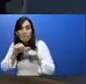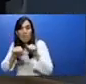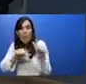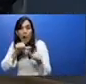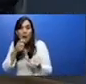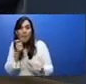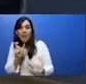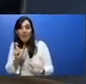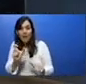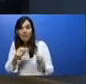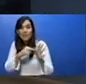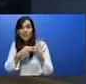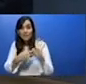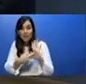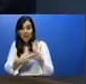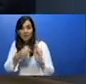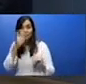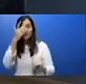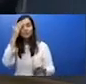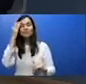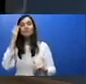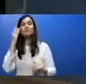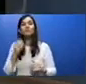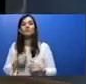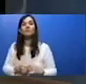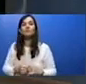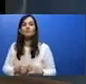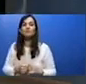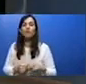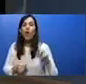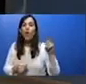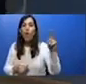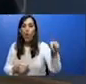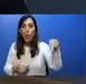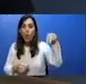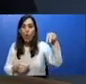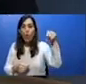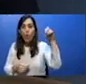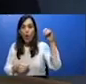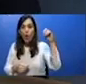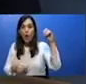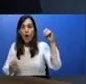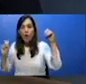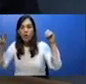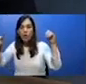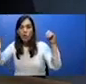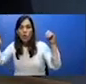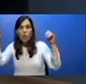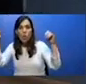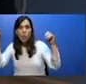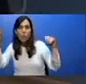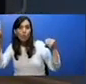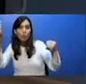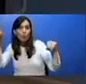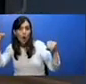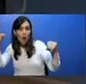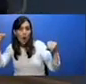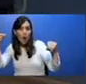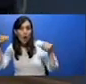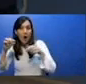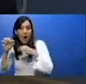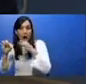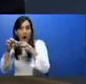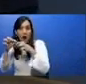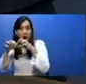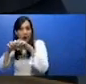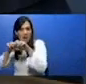palavrinha? Aqui, ó. No. E aqui é nó. Ser o nó que a gente dá